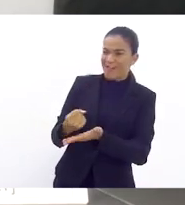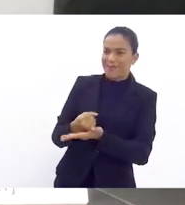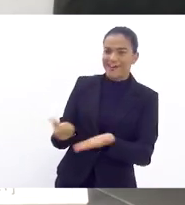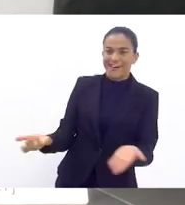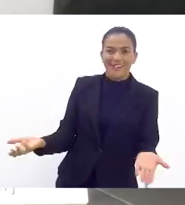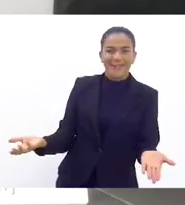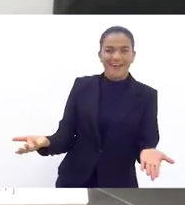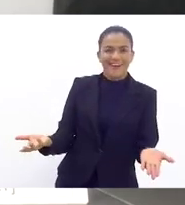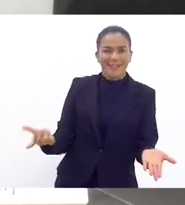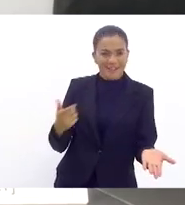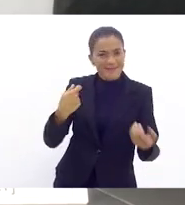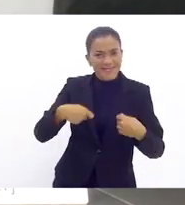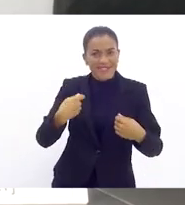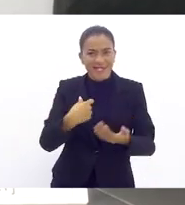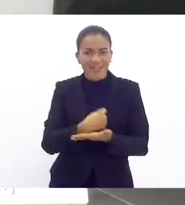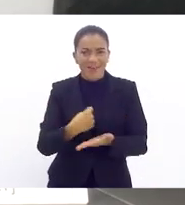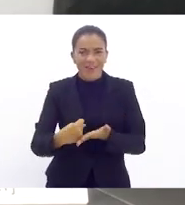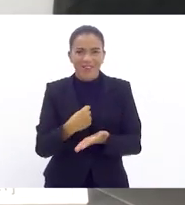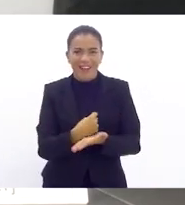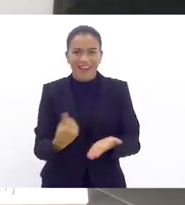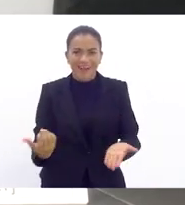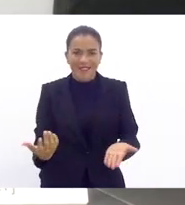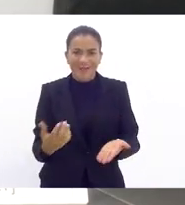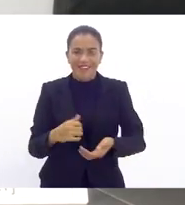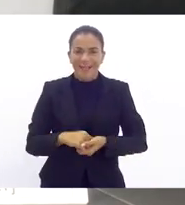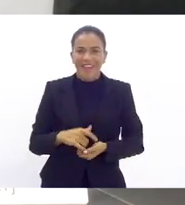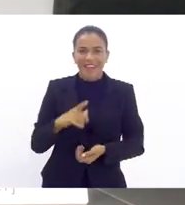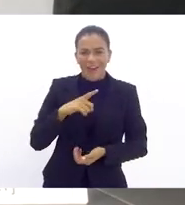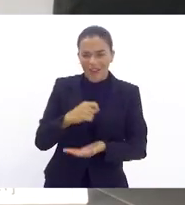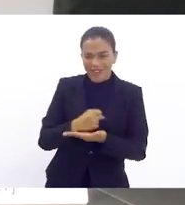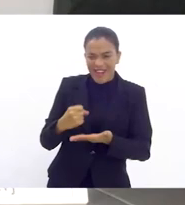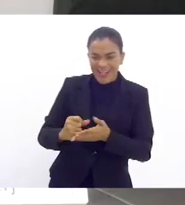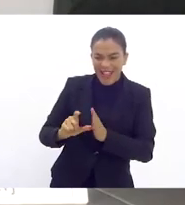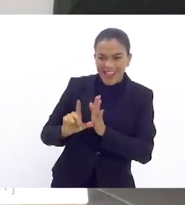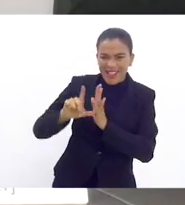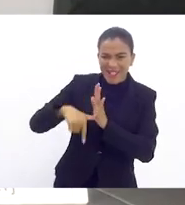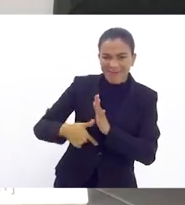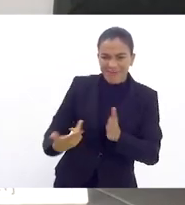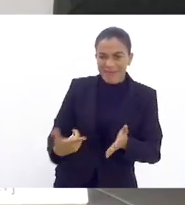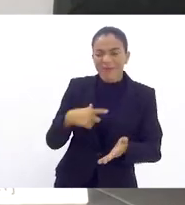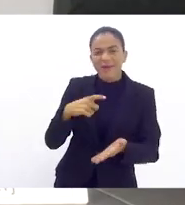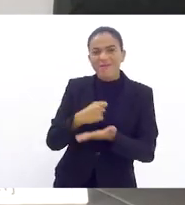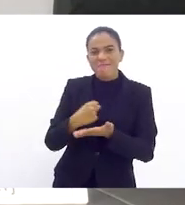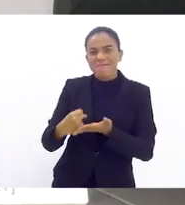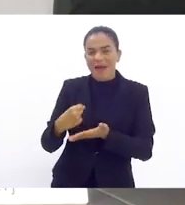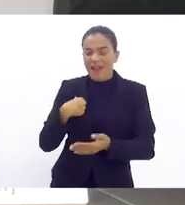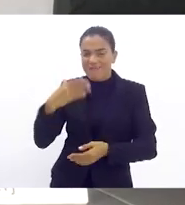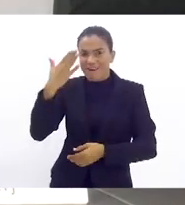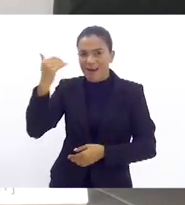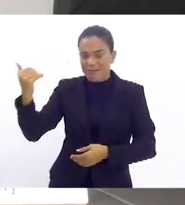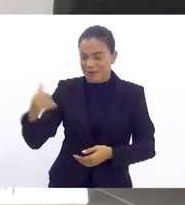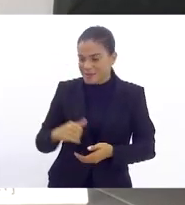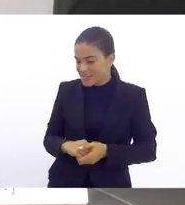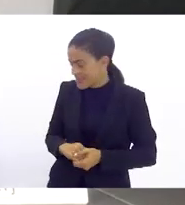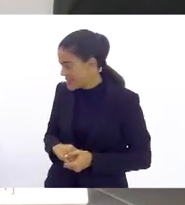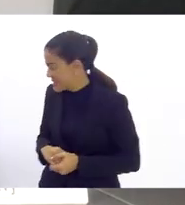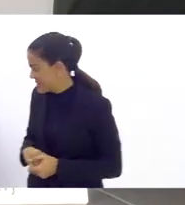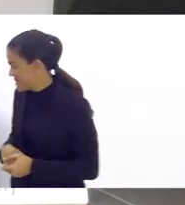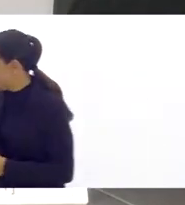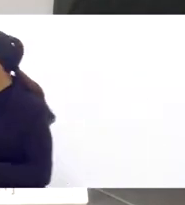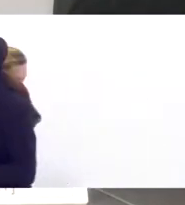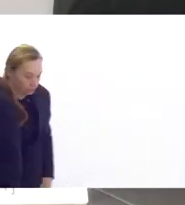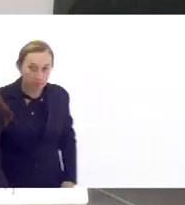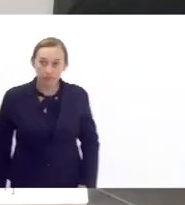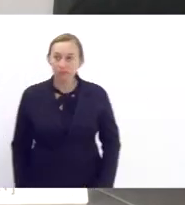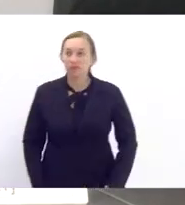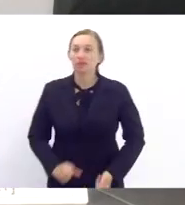com frequência, ele devia ter um contrato, né? Não é, ia contratar depois. Inclusive, marcas grandes, que não são industrializadas aqui no Estado. Então, tem